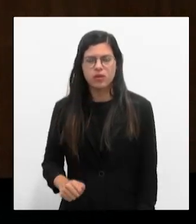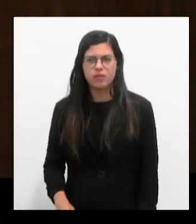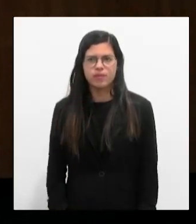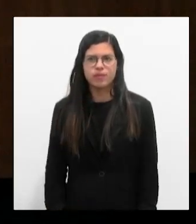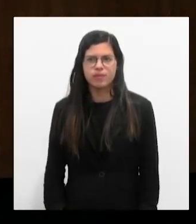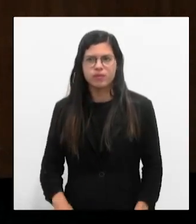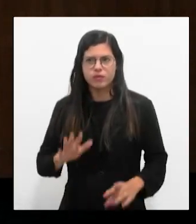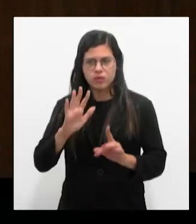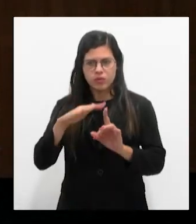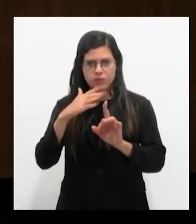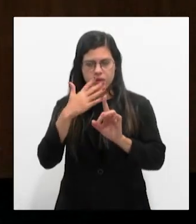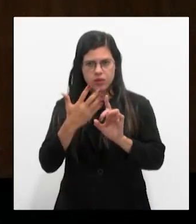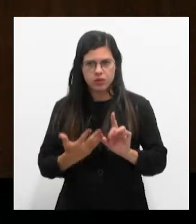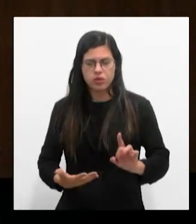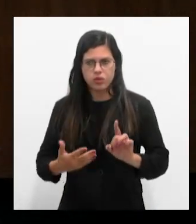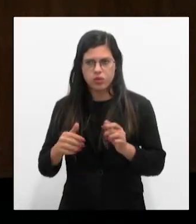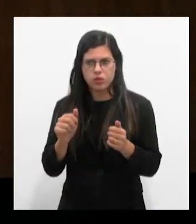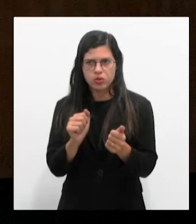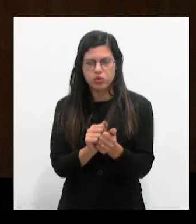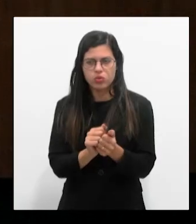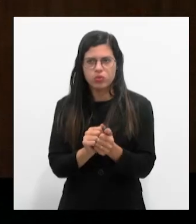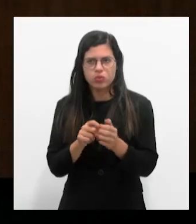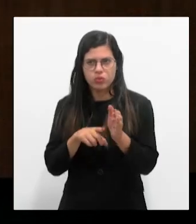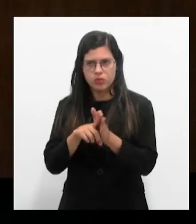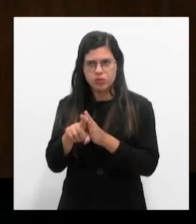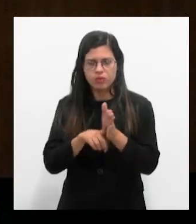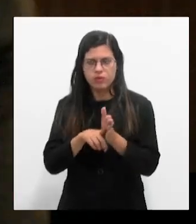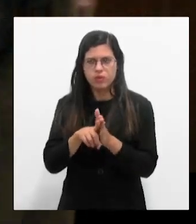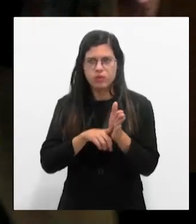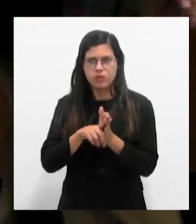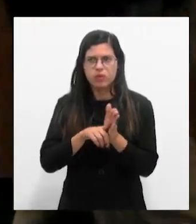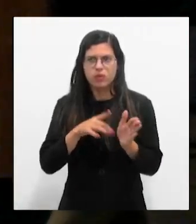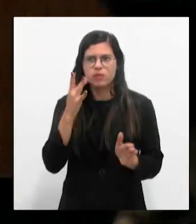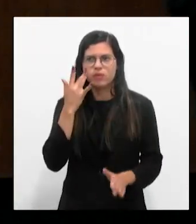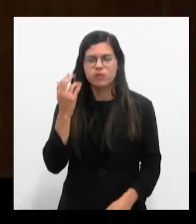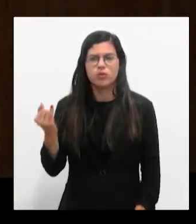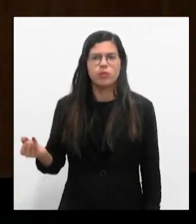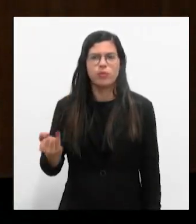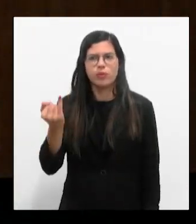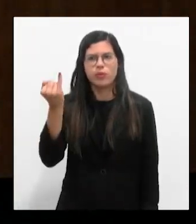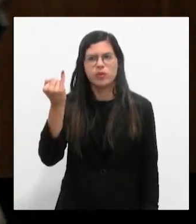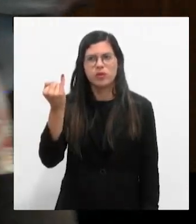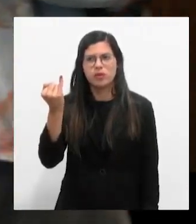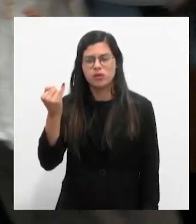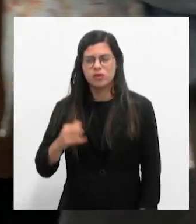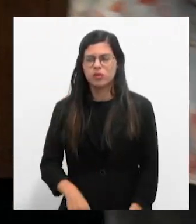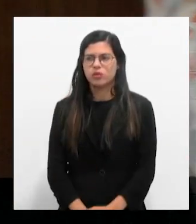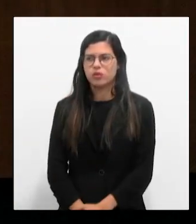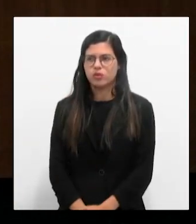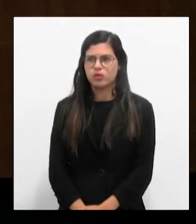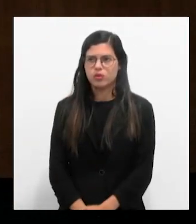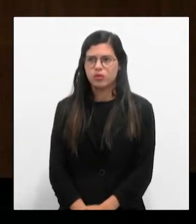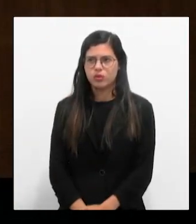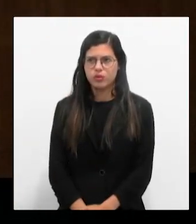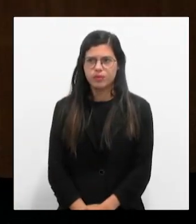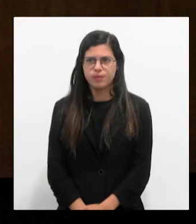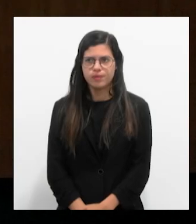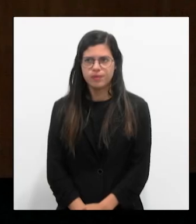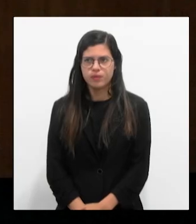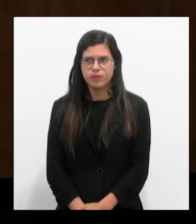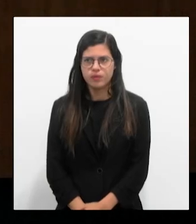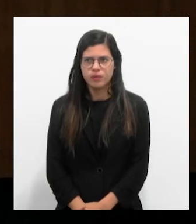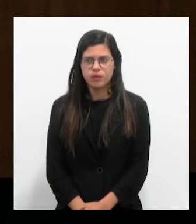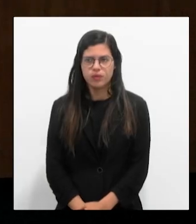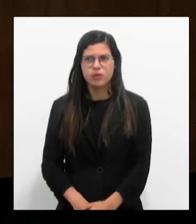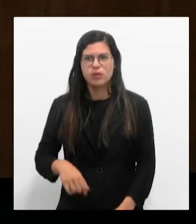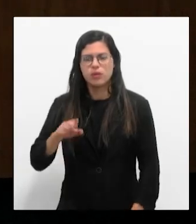homenagear, junto a um observatório que eu acho tão importante também, não é justamente o